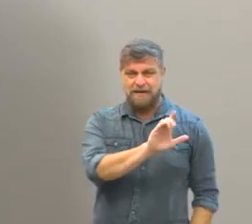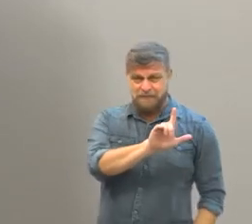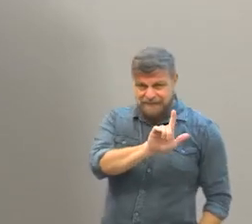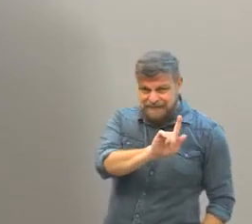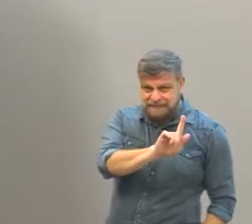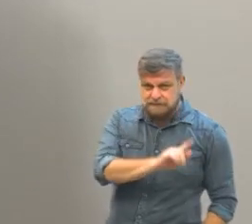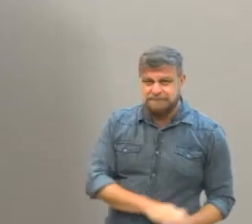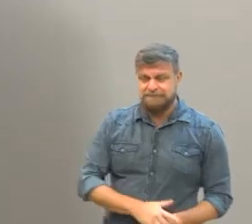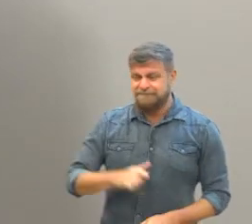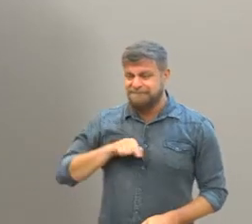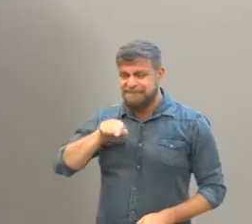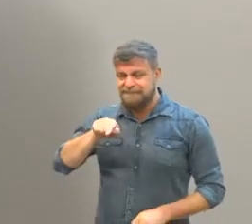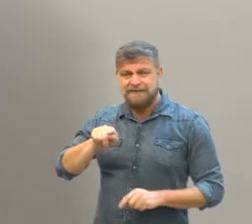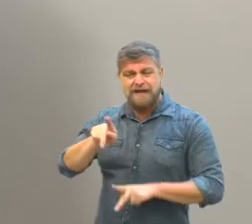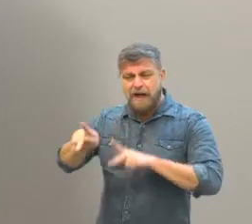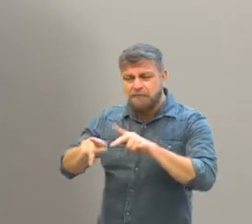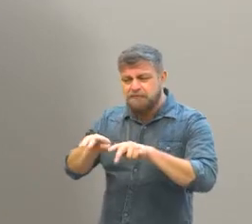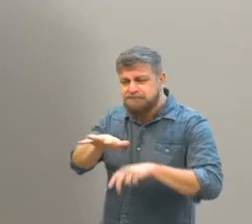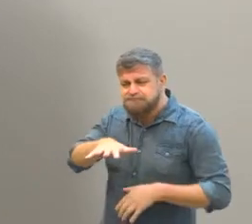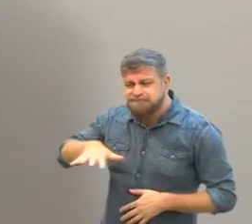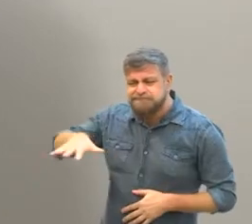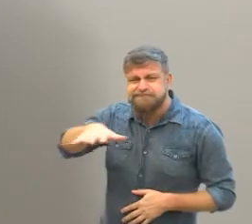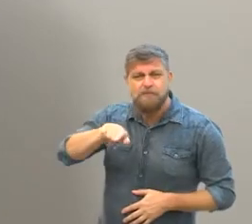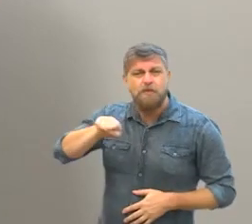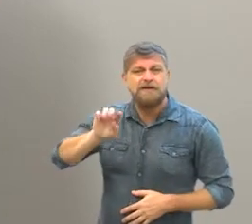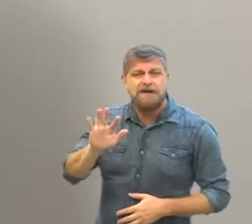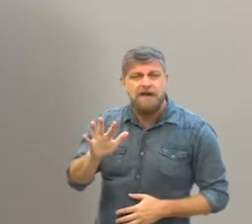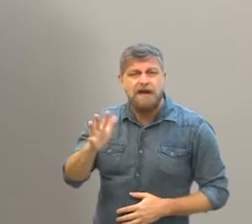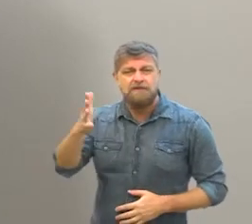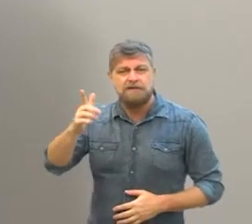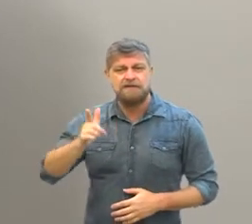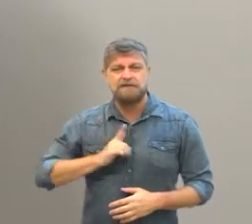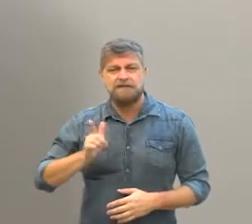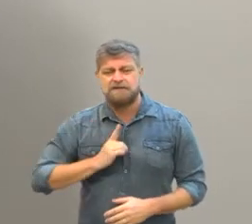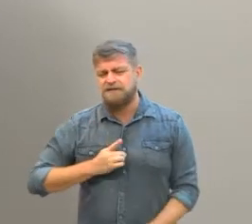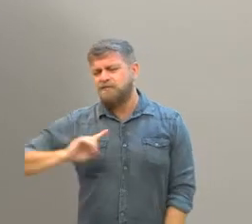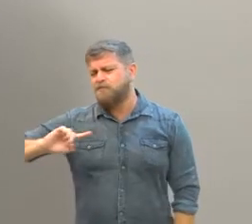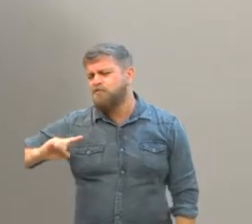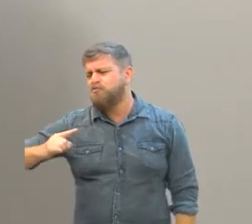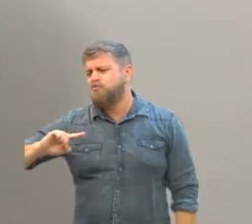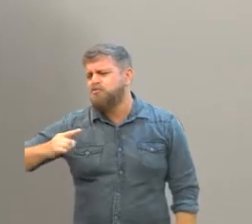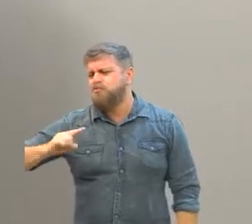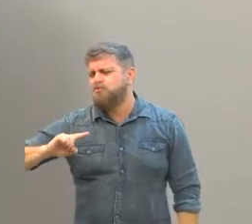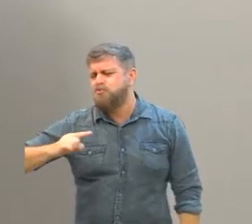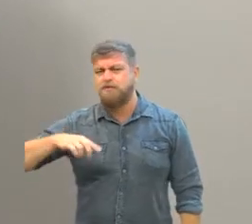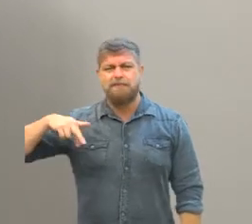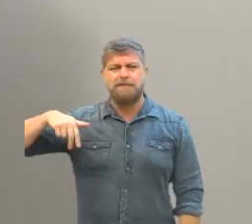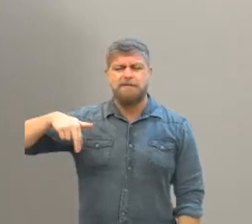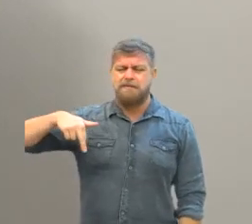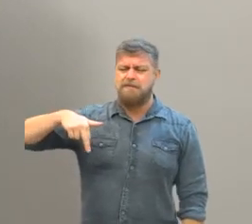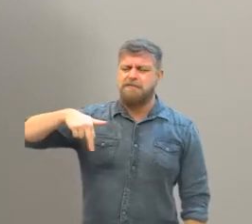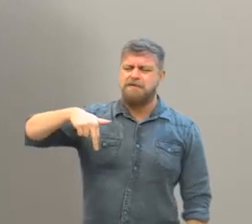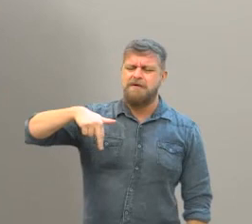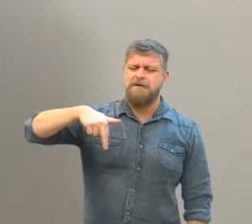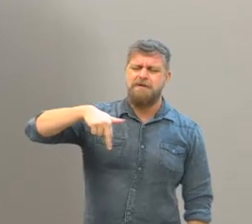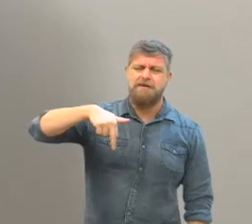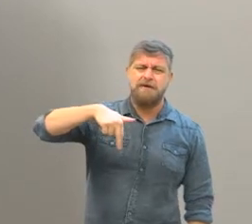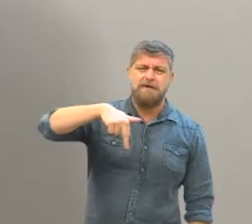Grande, ela está ficando sujeita a ter que se deslocar muito